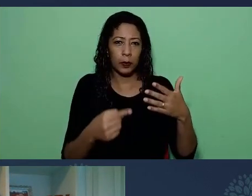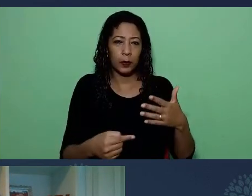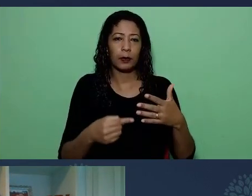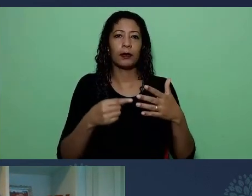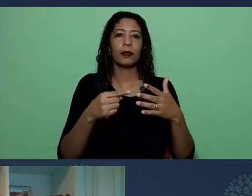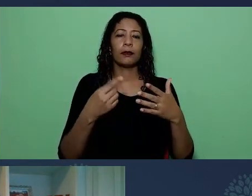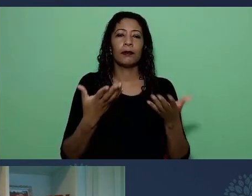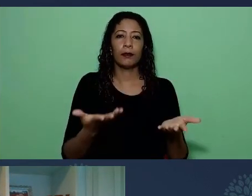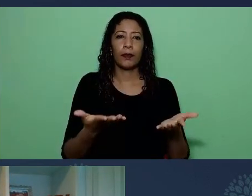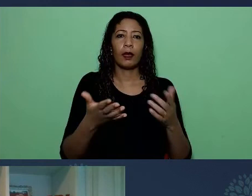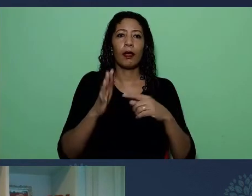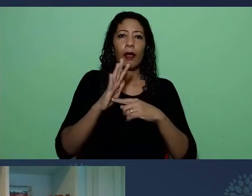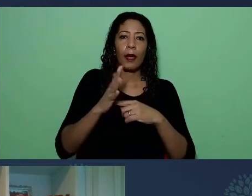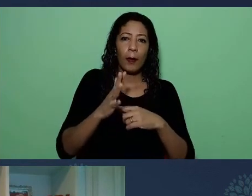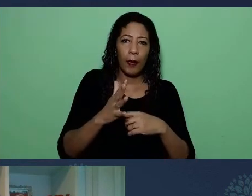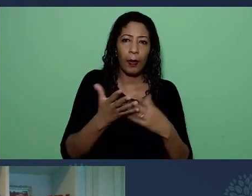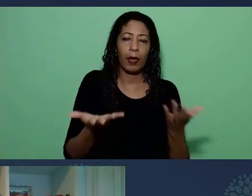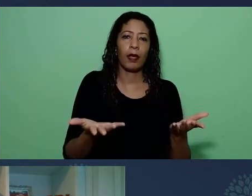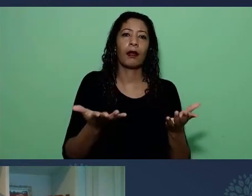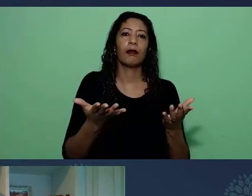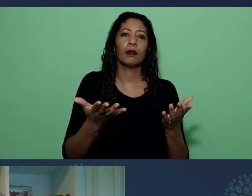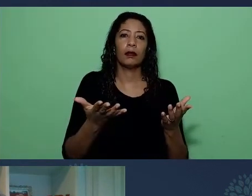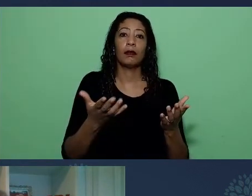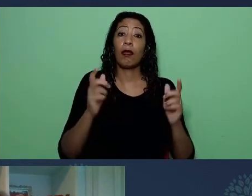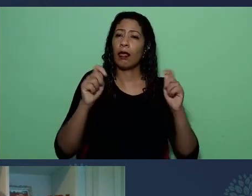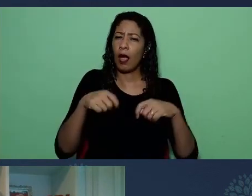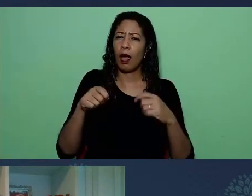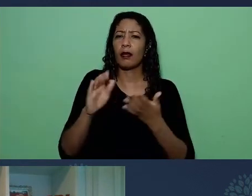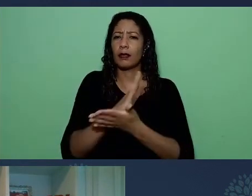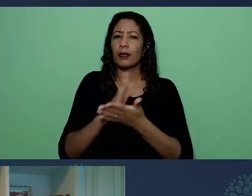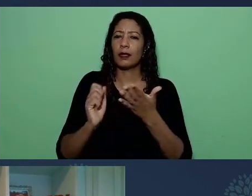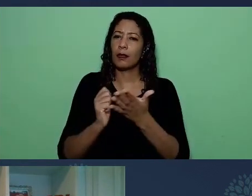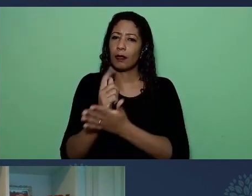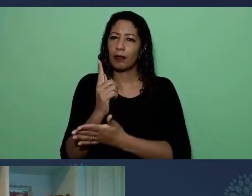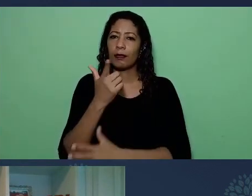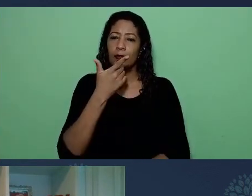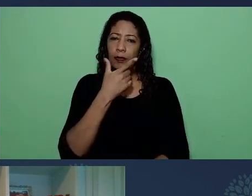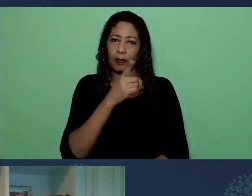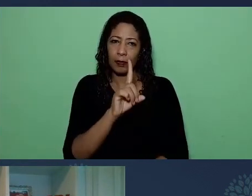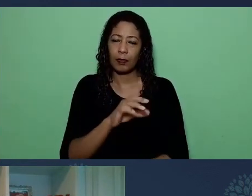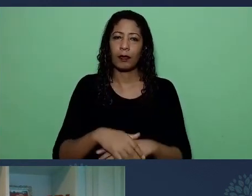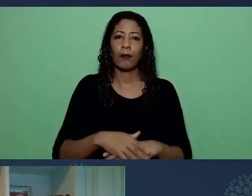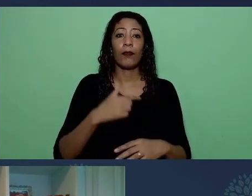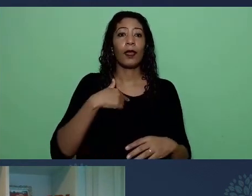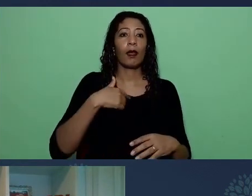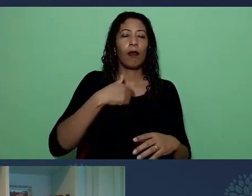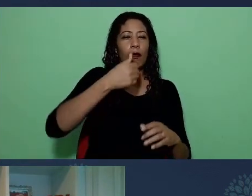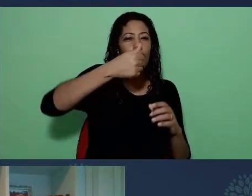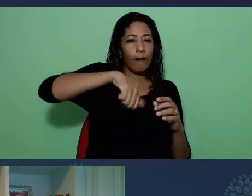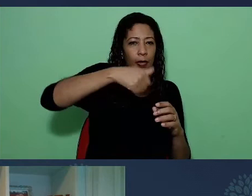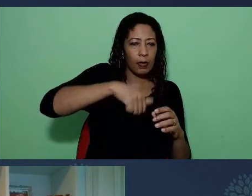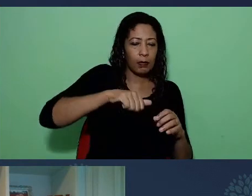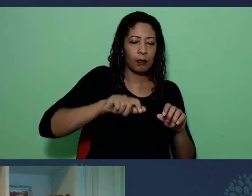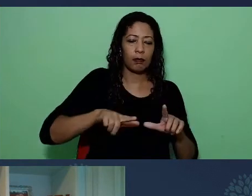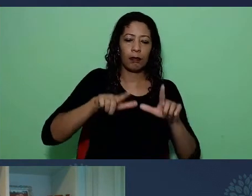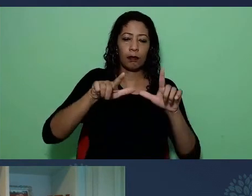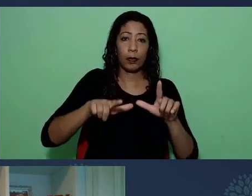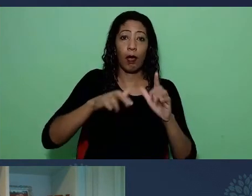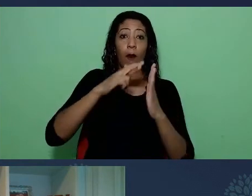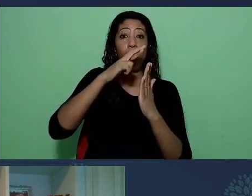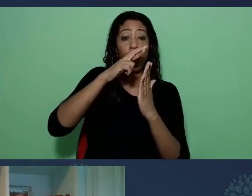equipamentos, né, que muitos são de fácil aquisição. Então, eu faço essa avaliação, faço a prescrição e um